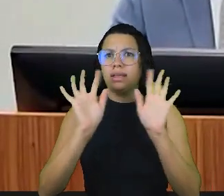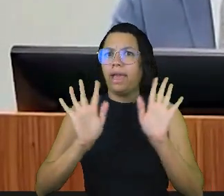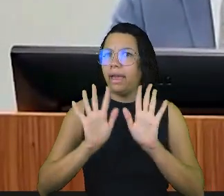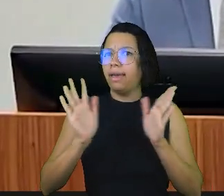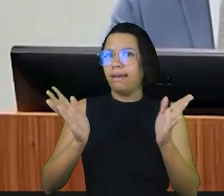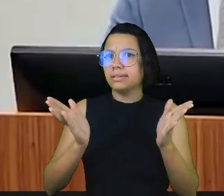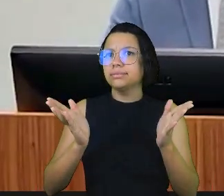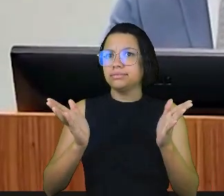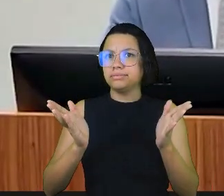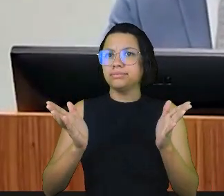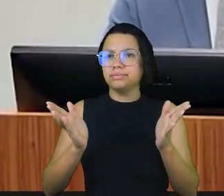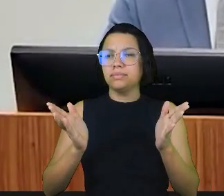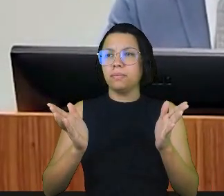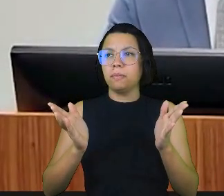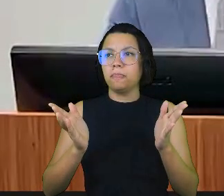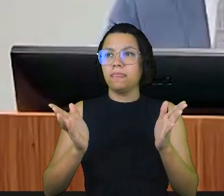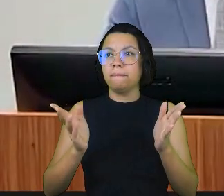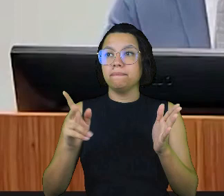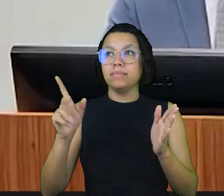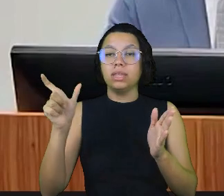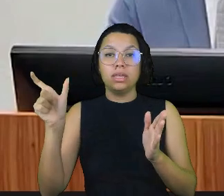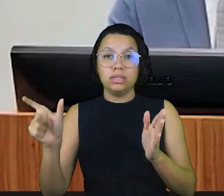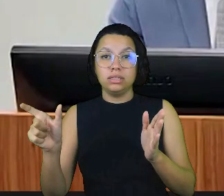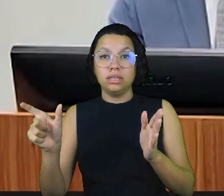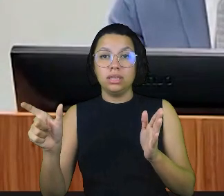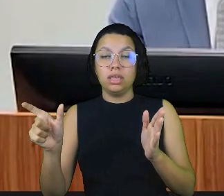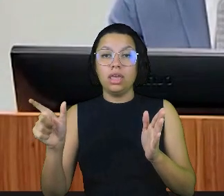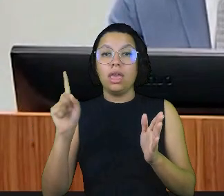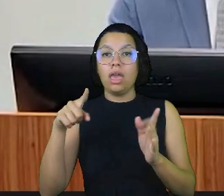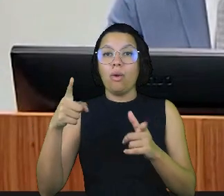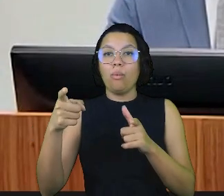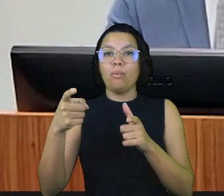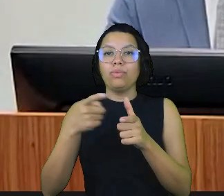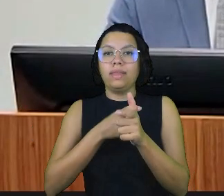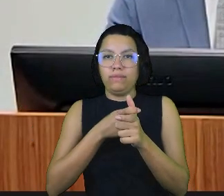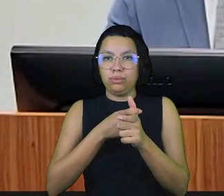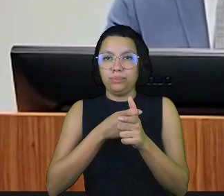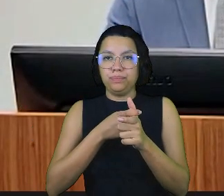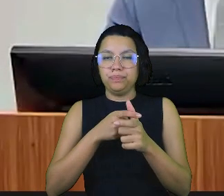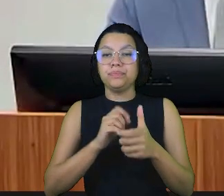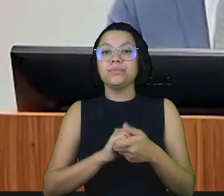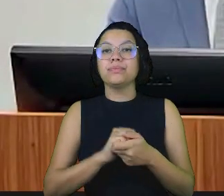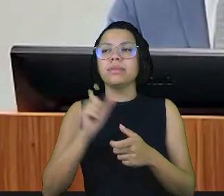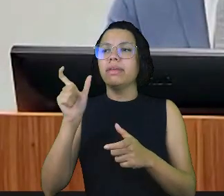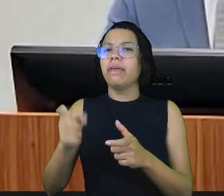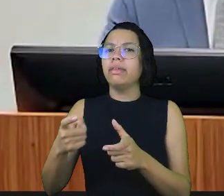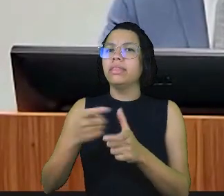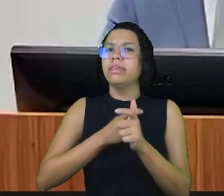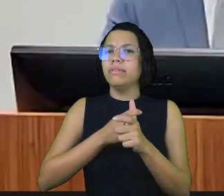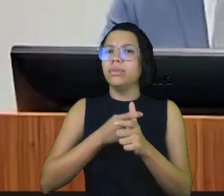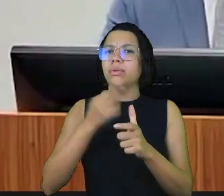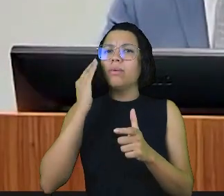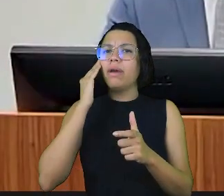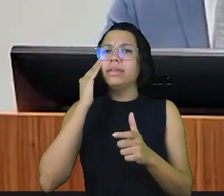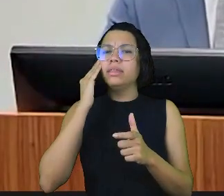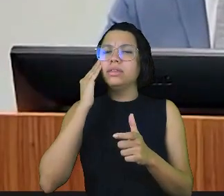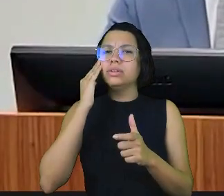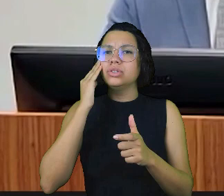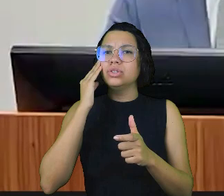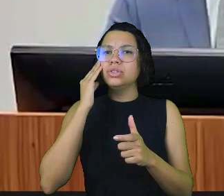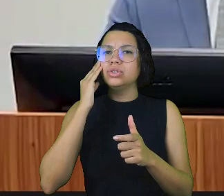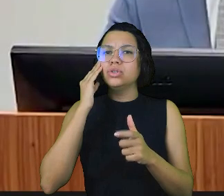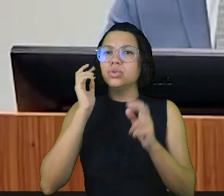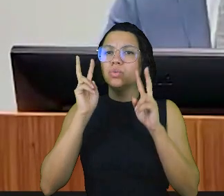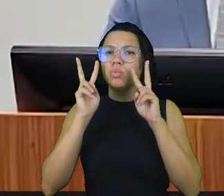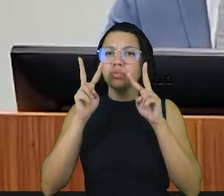dos óbvios, né, que é sujeito passivo da execução, o devedor. Devedor entendido, né, vocábulo entendido